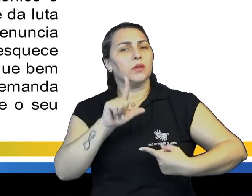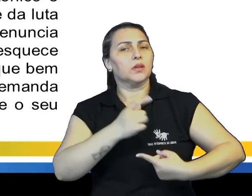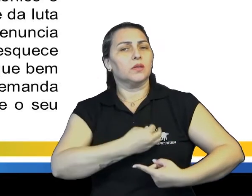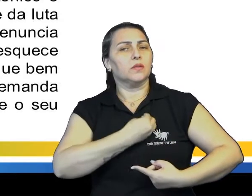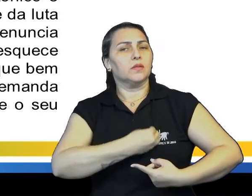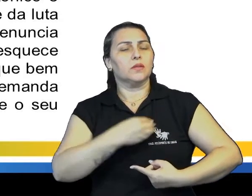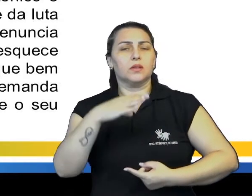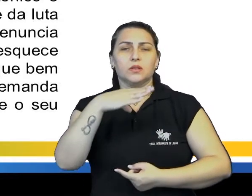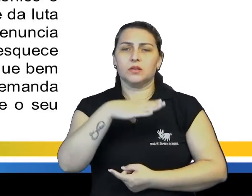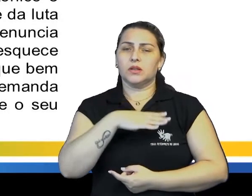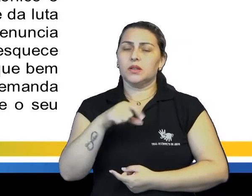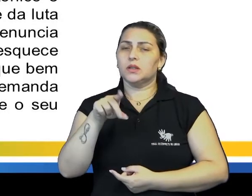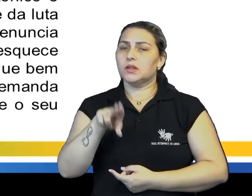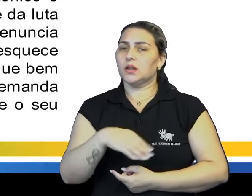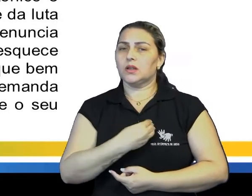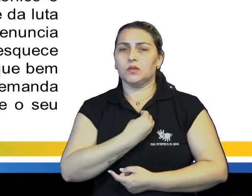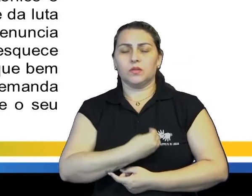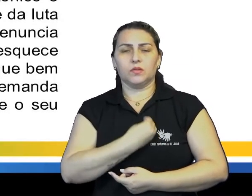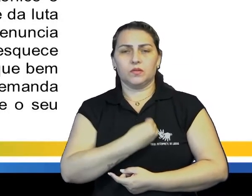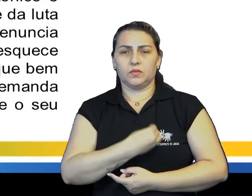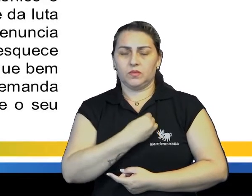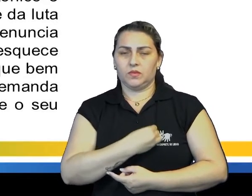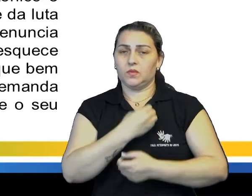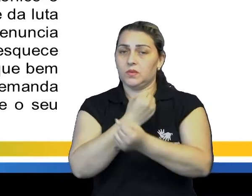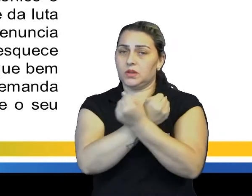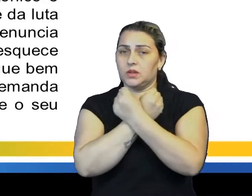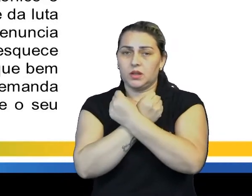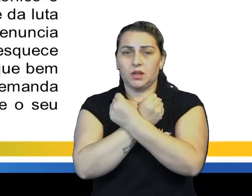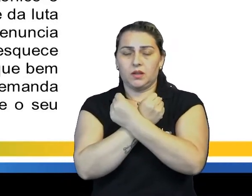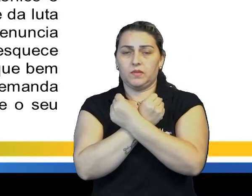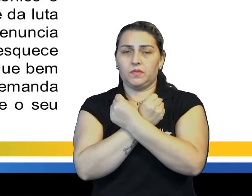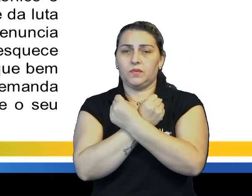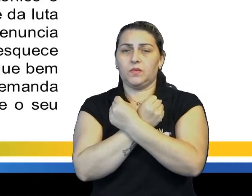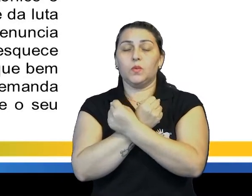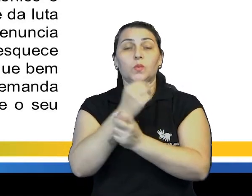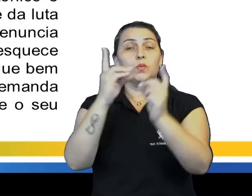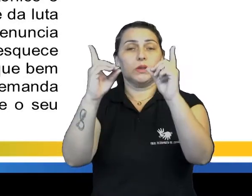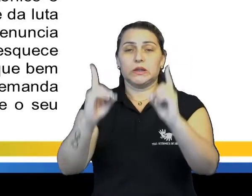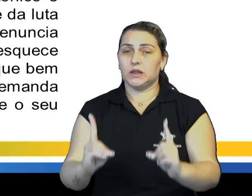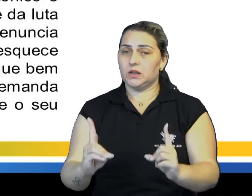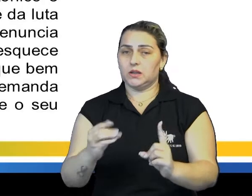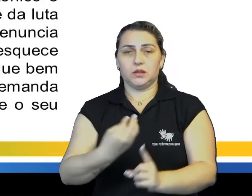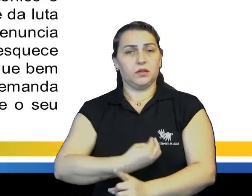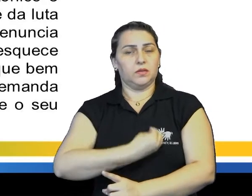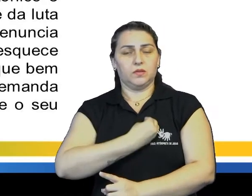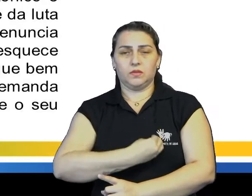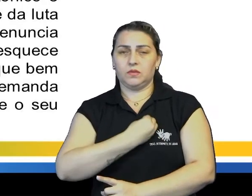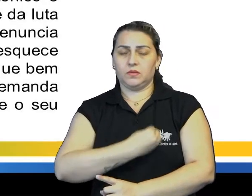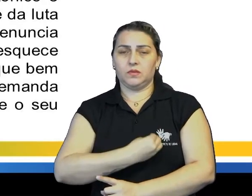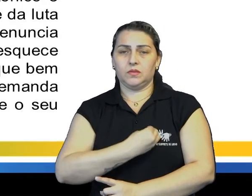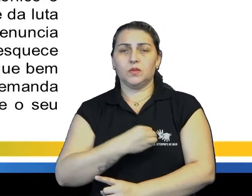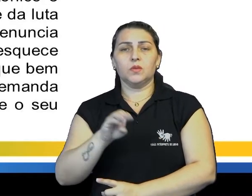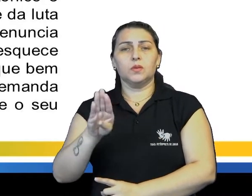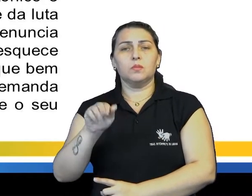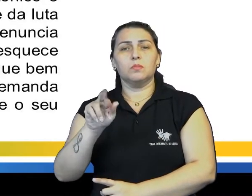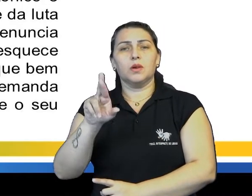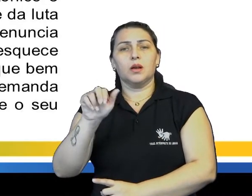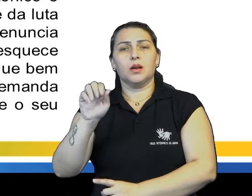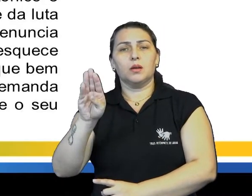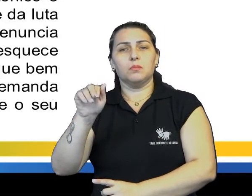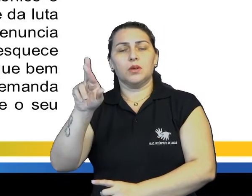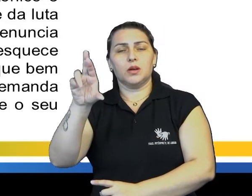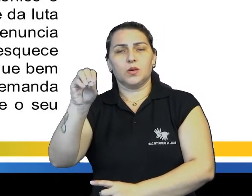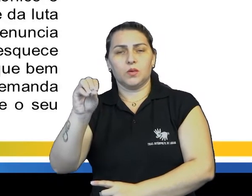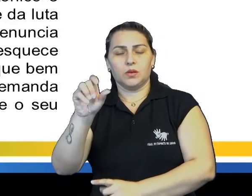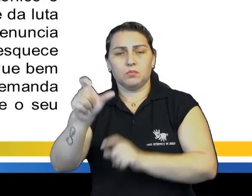na cidade. Quem não vive na cidade? O escravo não vive, né? Os deuses não vivem e os bárbaros. Quem é o bárbaro? É